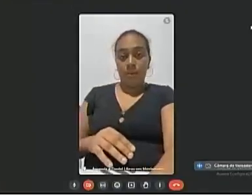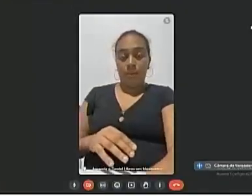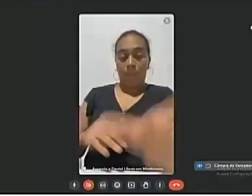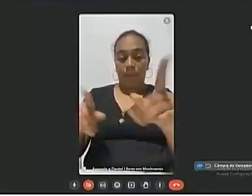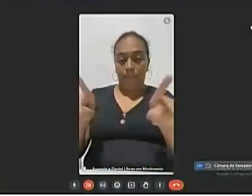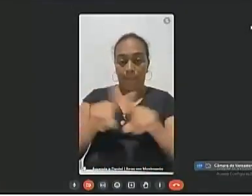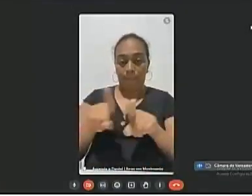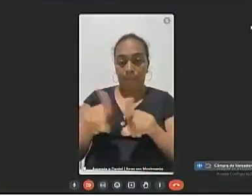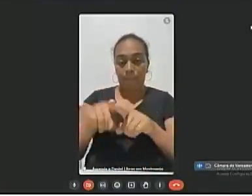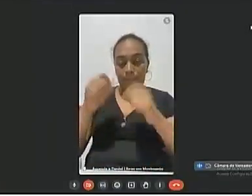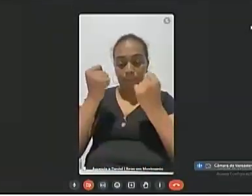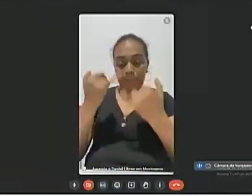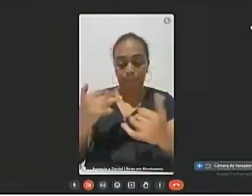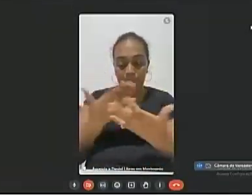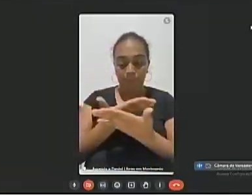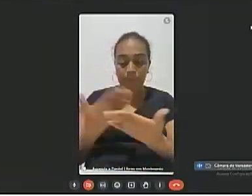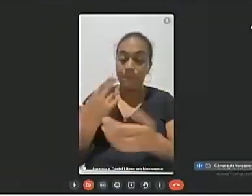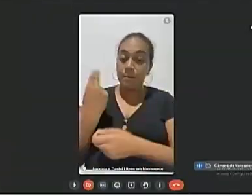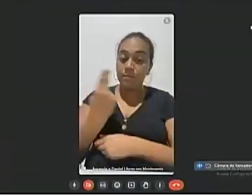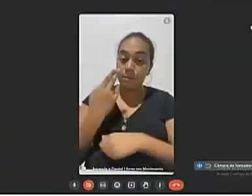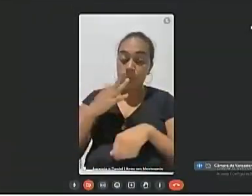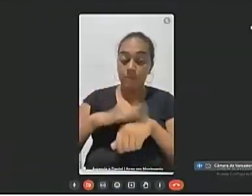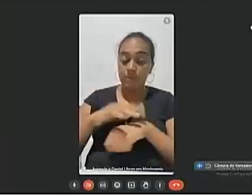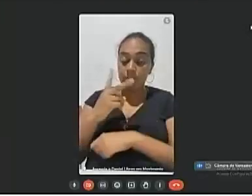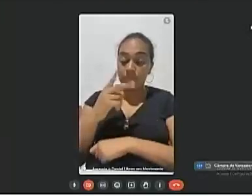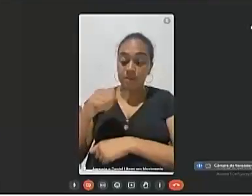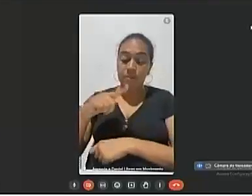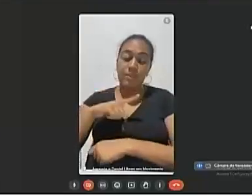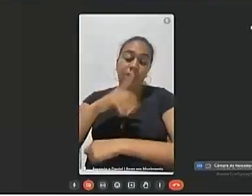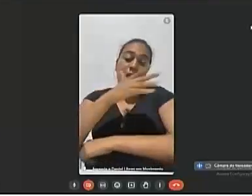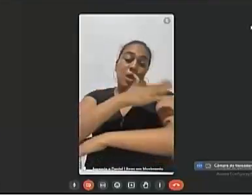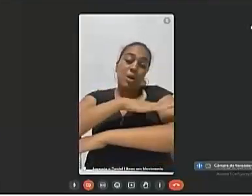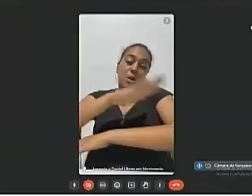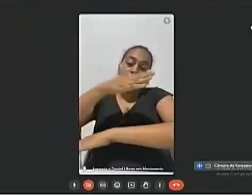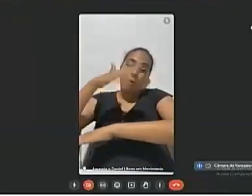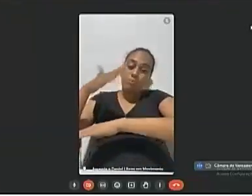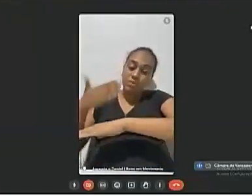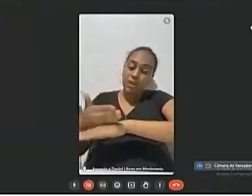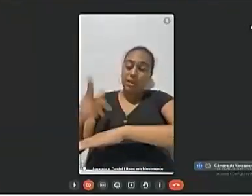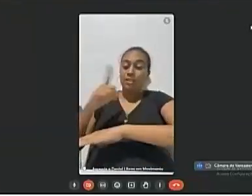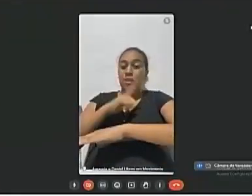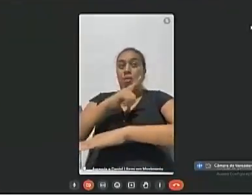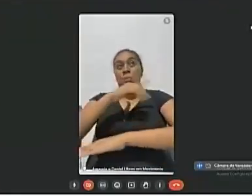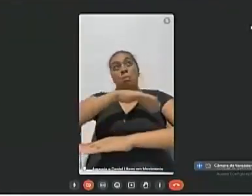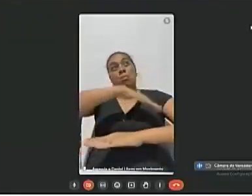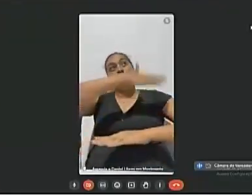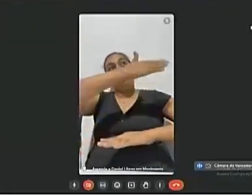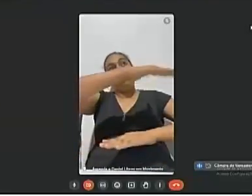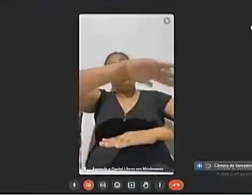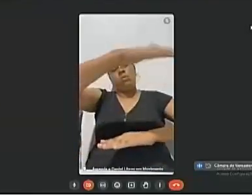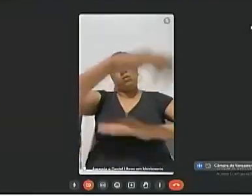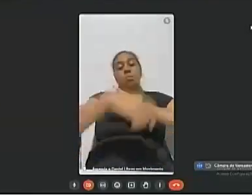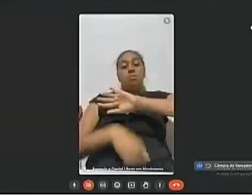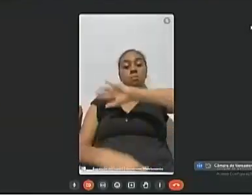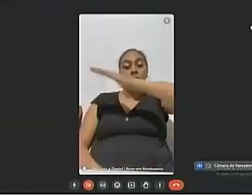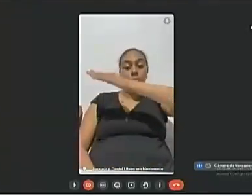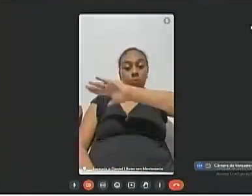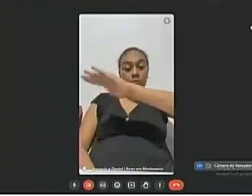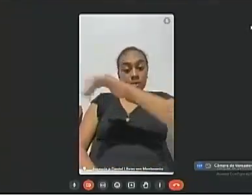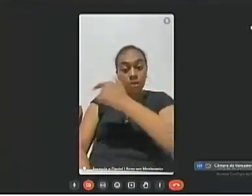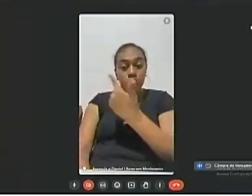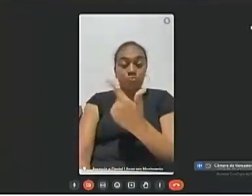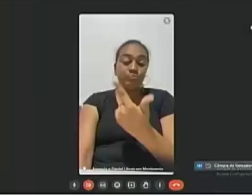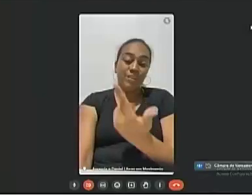vou falar para vocês. Não dá para fazer 27 porque tem montanha na frente, tem curva da ressaca, tem montanha aqui. Dá para fazer 17 no máximo quilômetros,